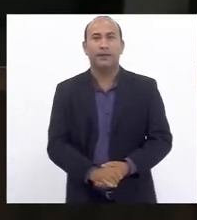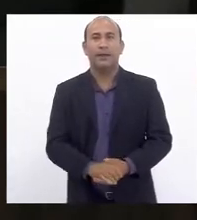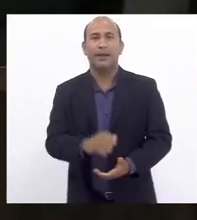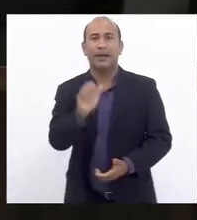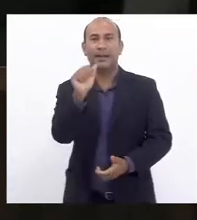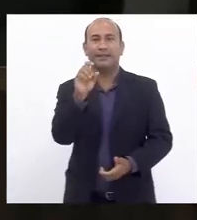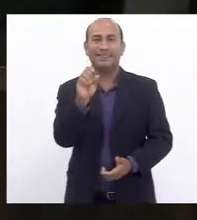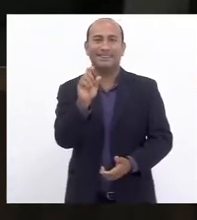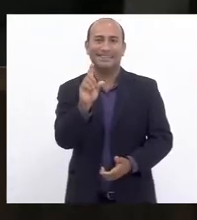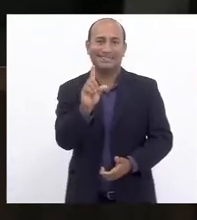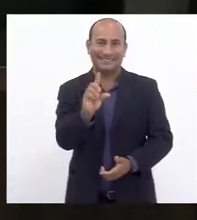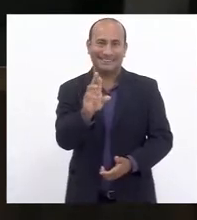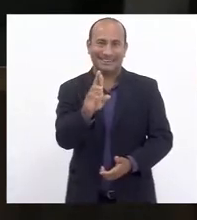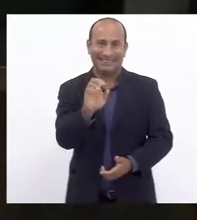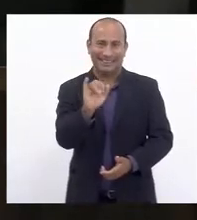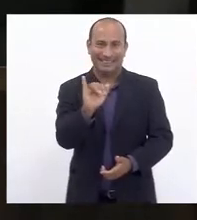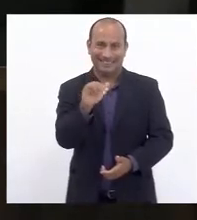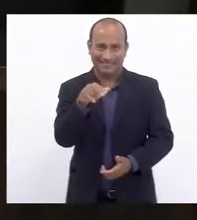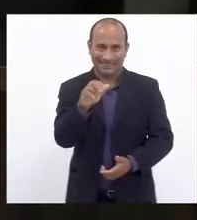Adriana Baltazar,